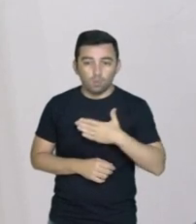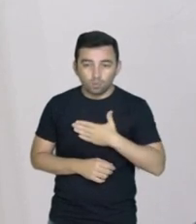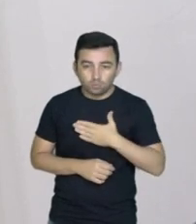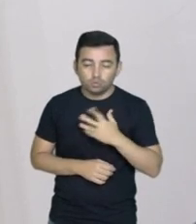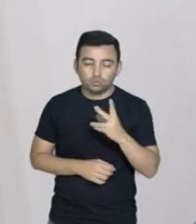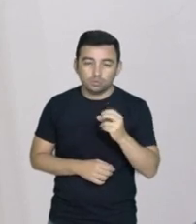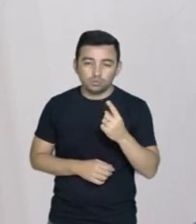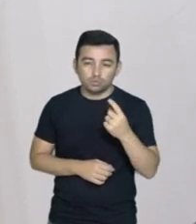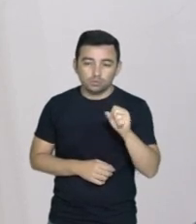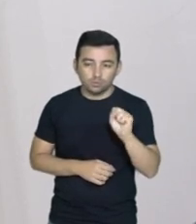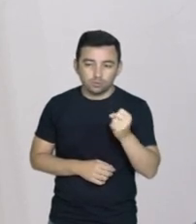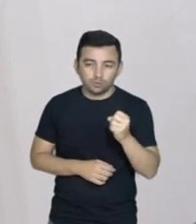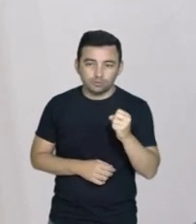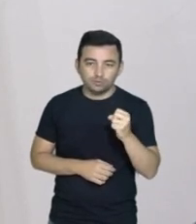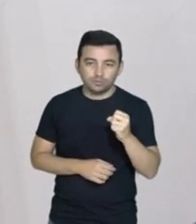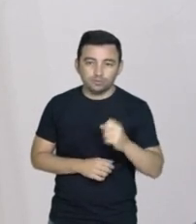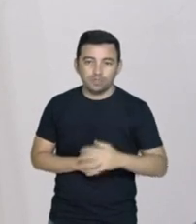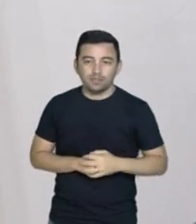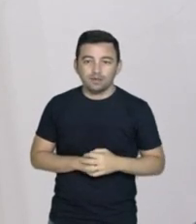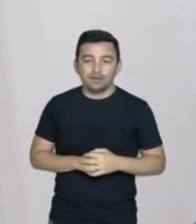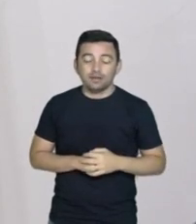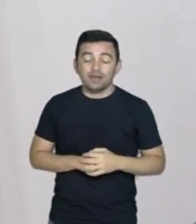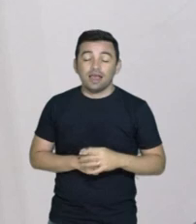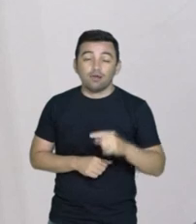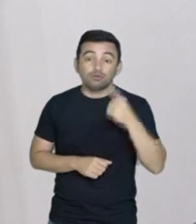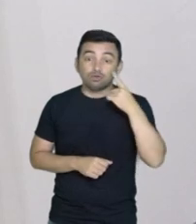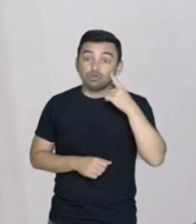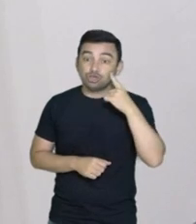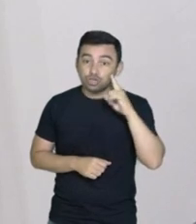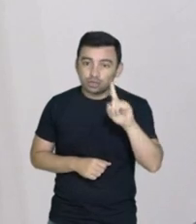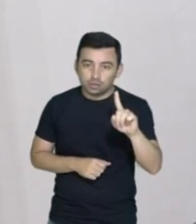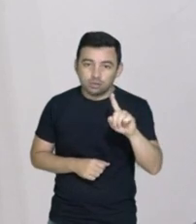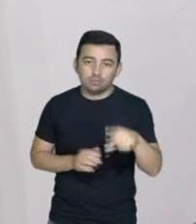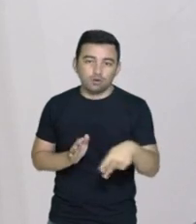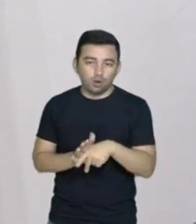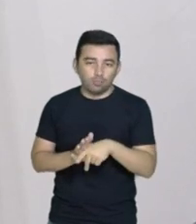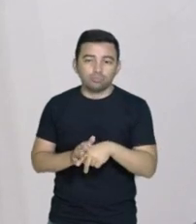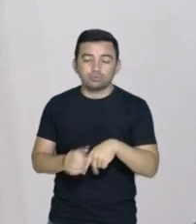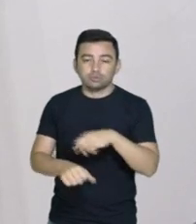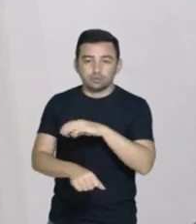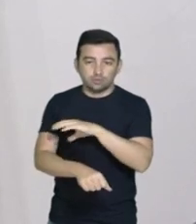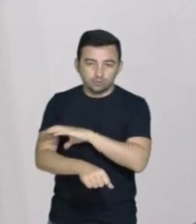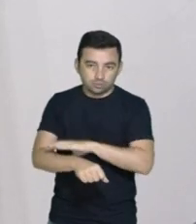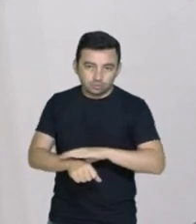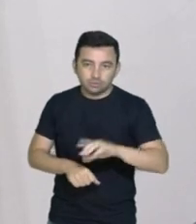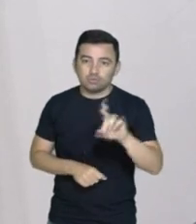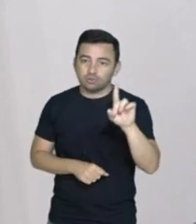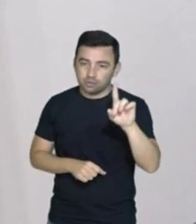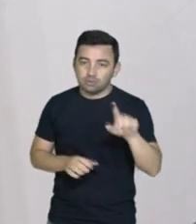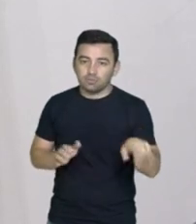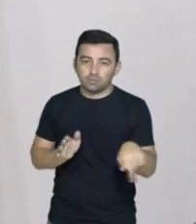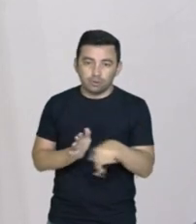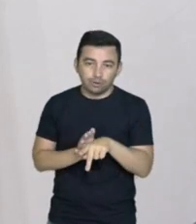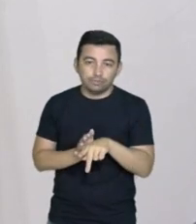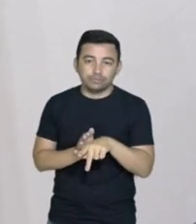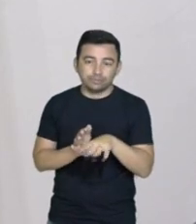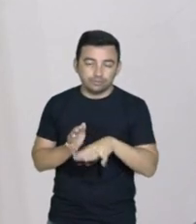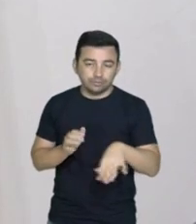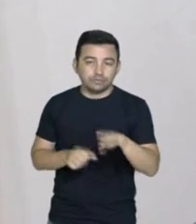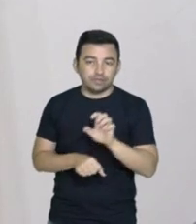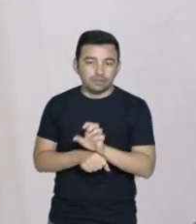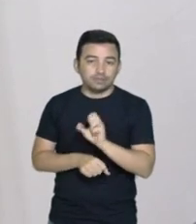instituiu o dia Estadual da Igreja Evangélica Assembleia de Deus no âmbito do Estado de Santa Catarina